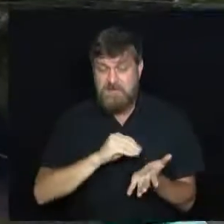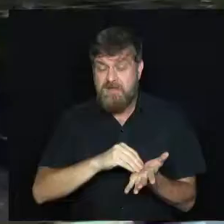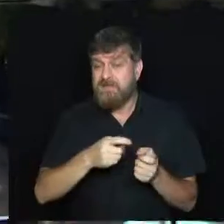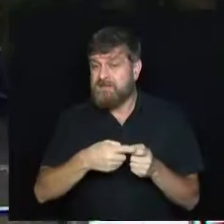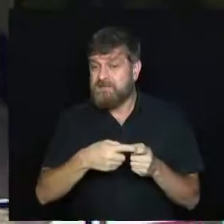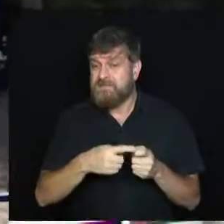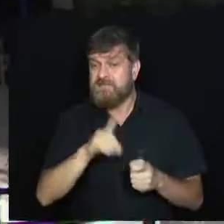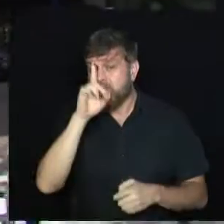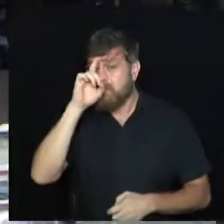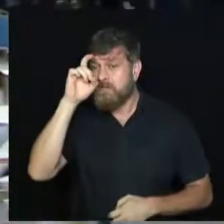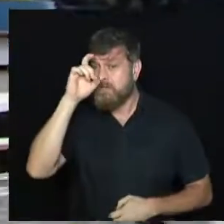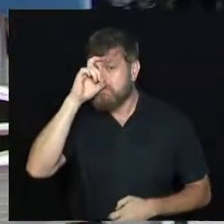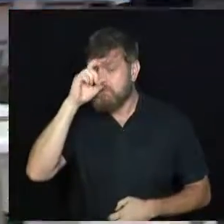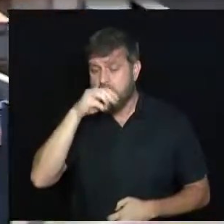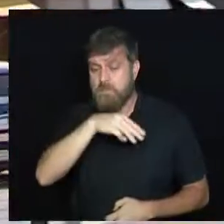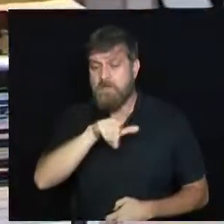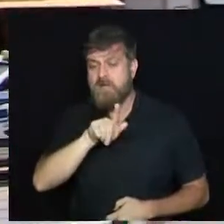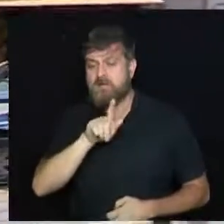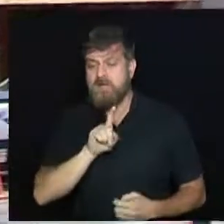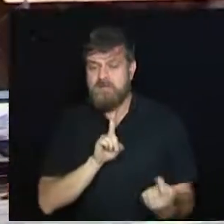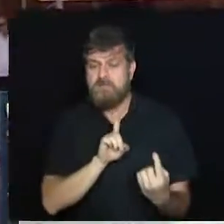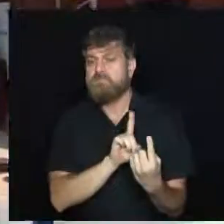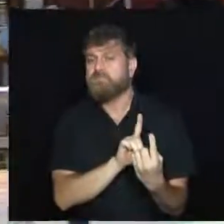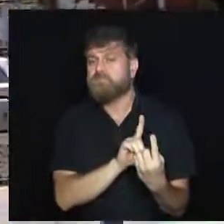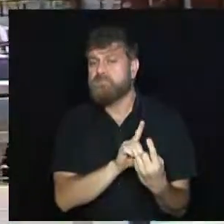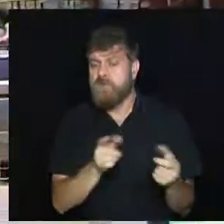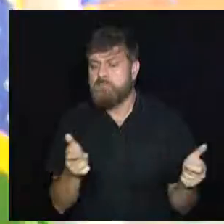no Hospital Municipal Mário Gatti.